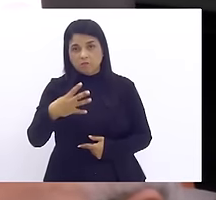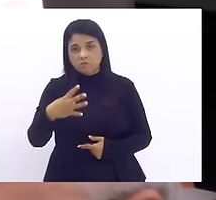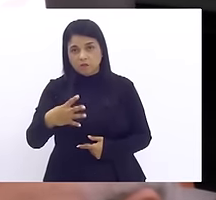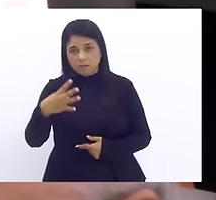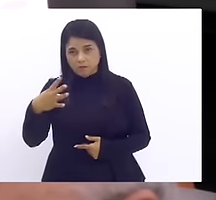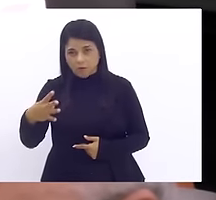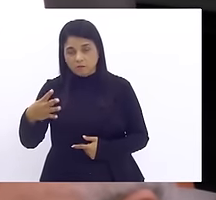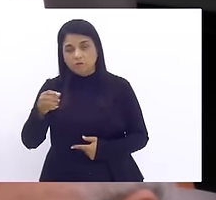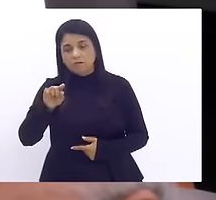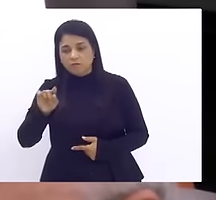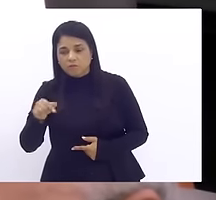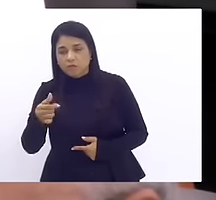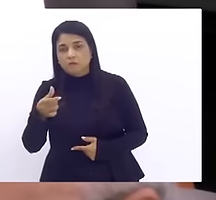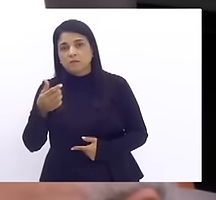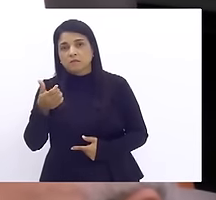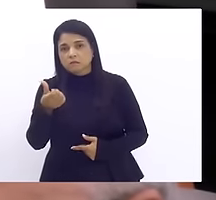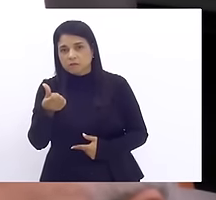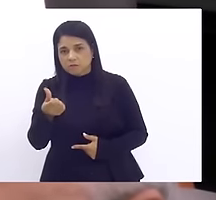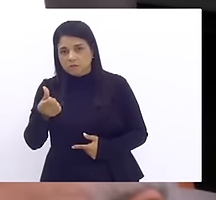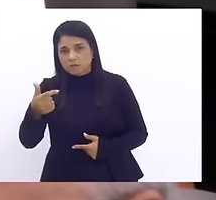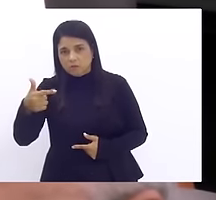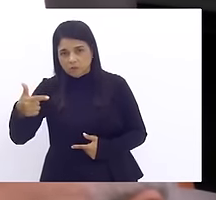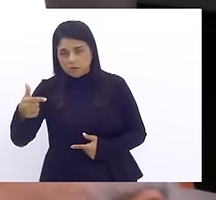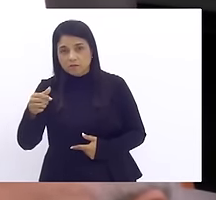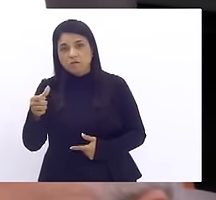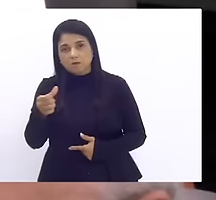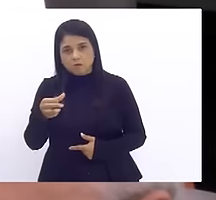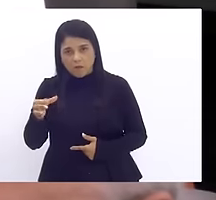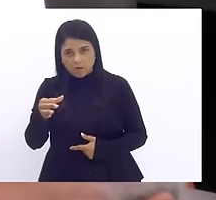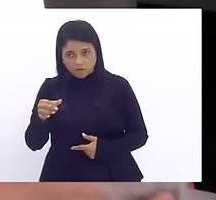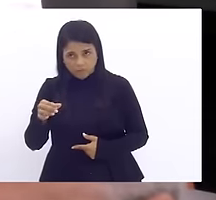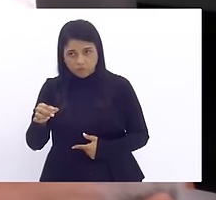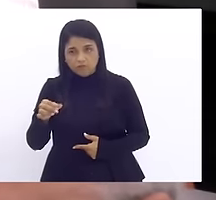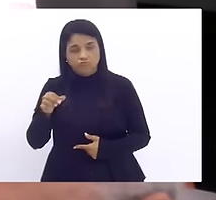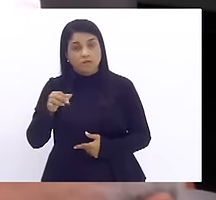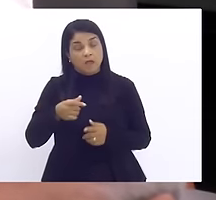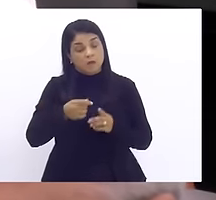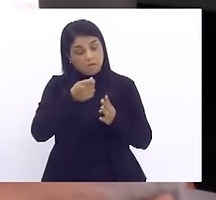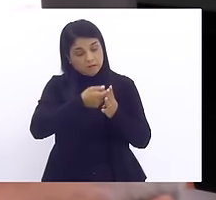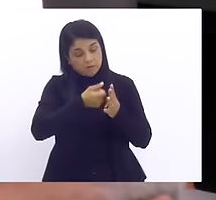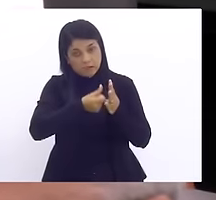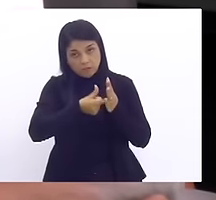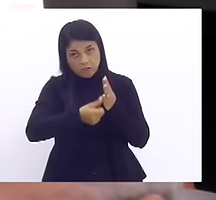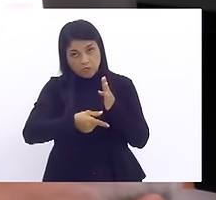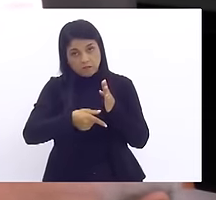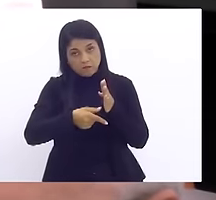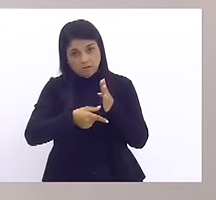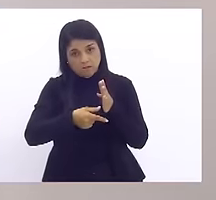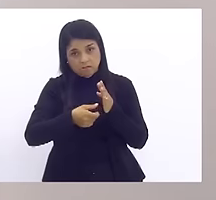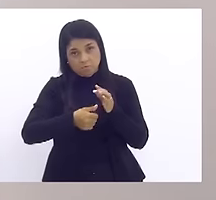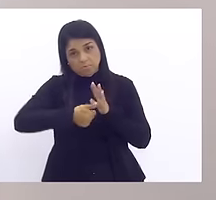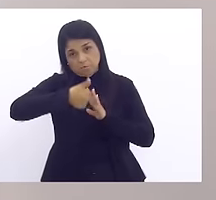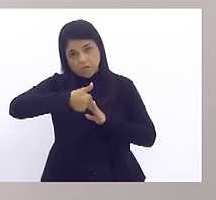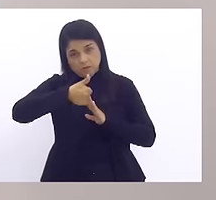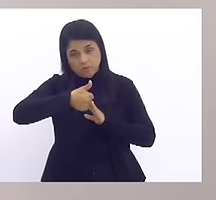339,62 isso é relativos ao primeiro semestre eu vou posteriormente vou disponibilizar